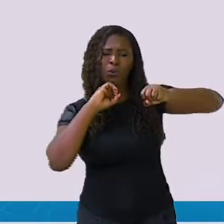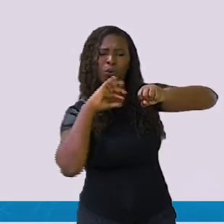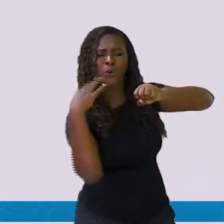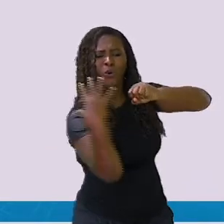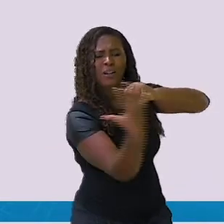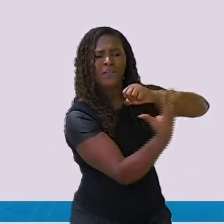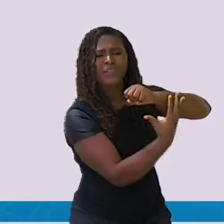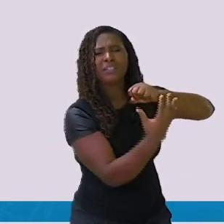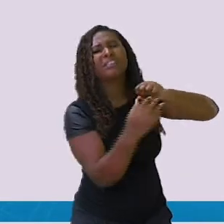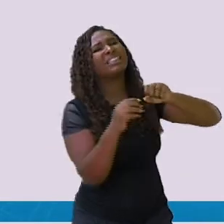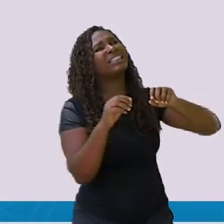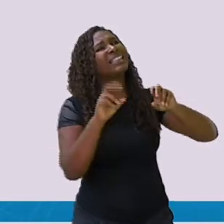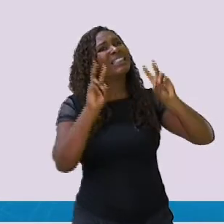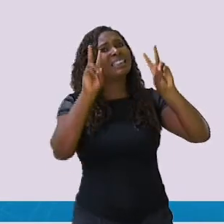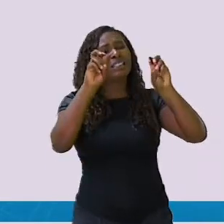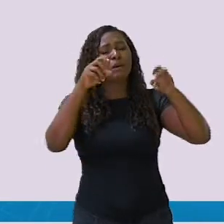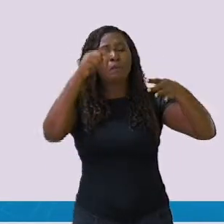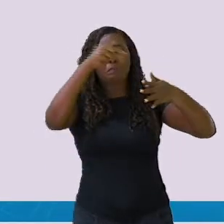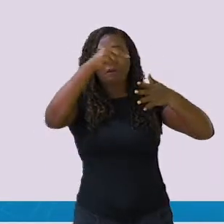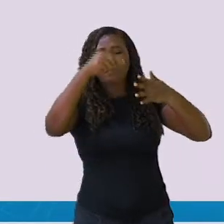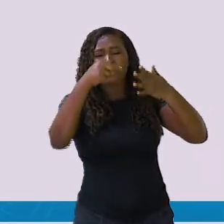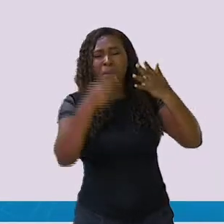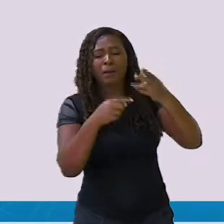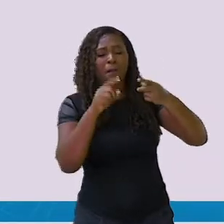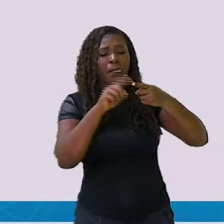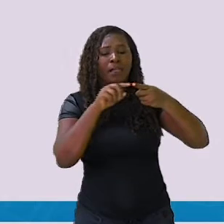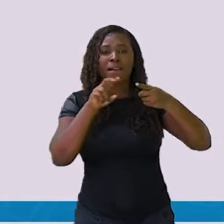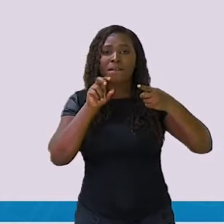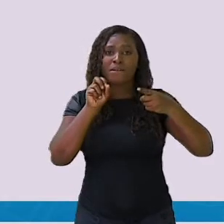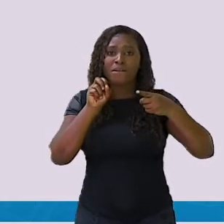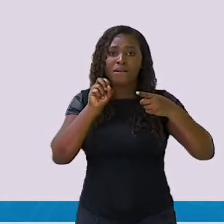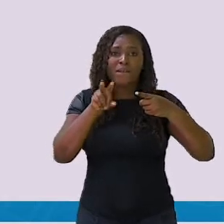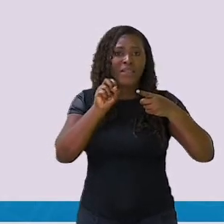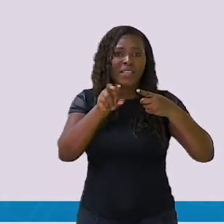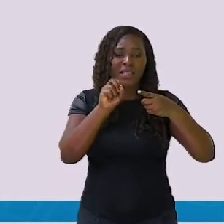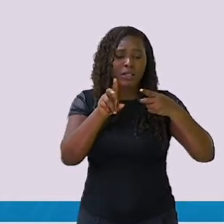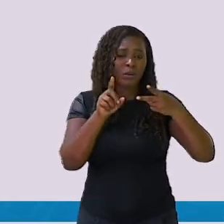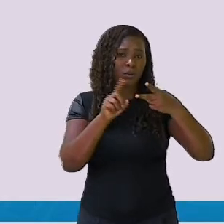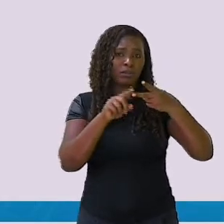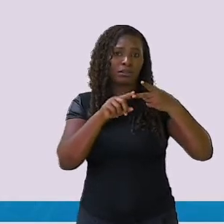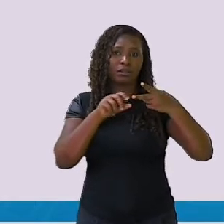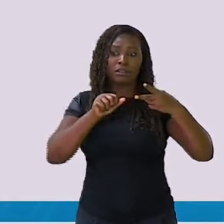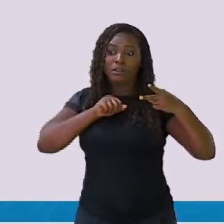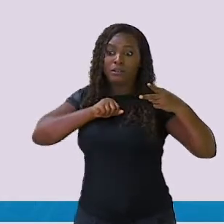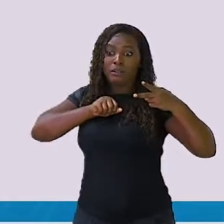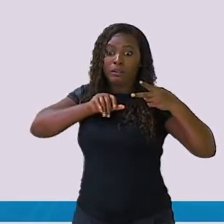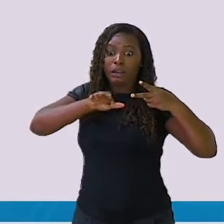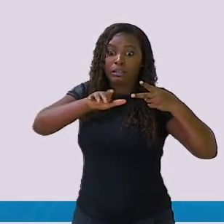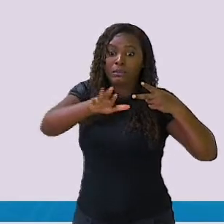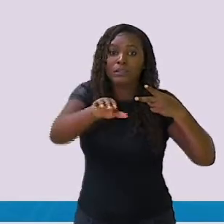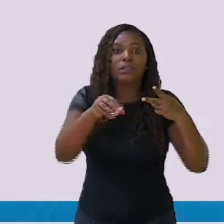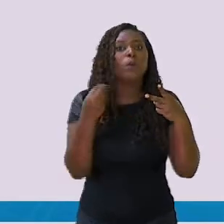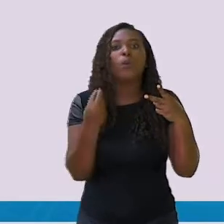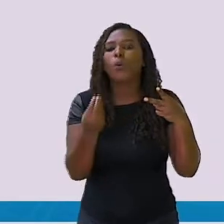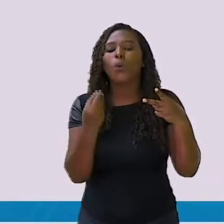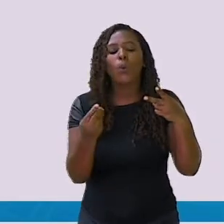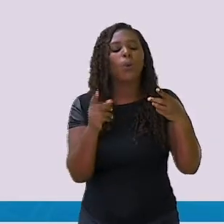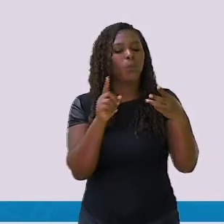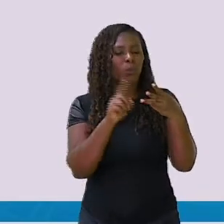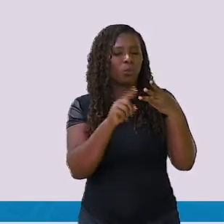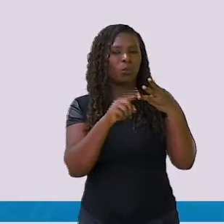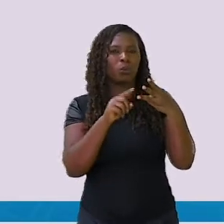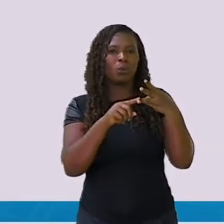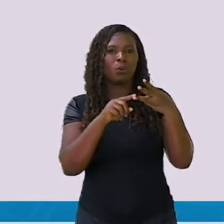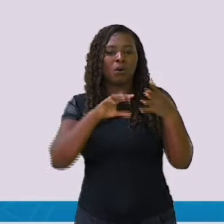o vírus, eu posso falar sobre formas de transmissão, eu posso falar sobre a própria pandemia.